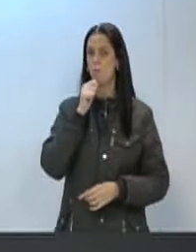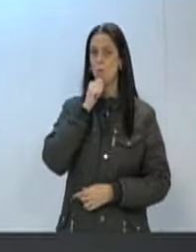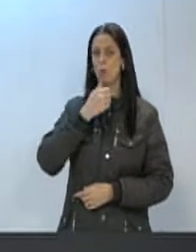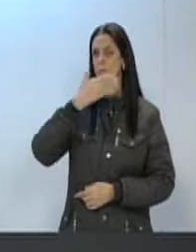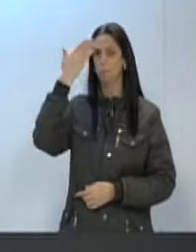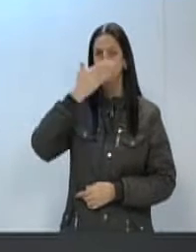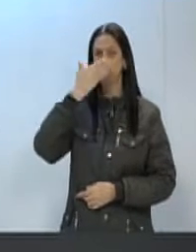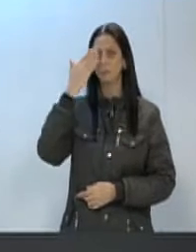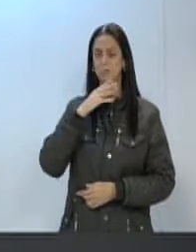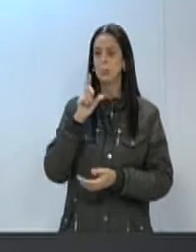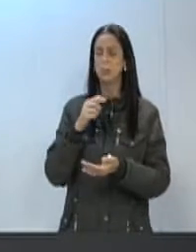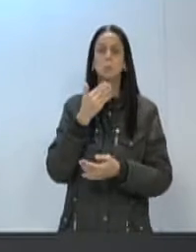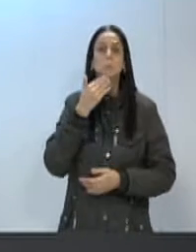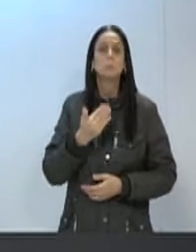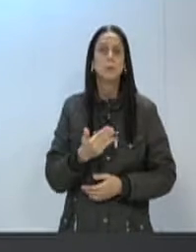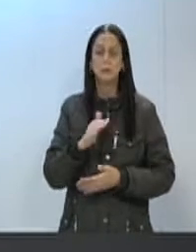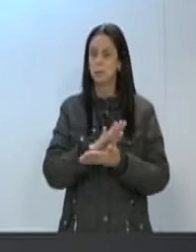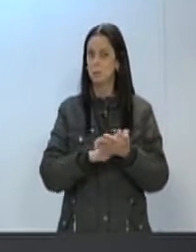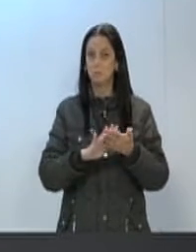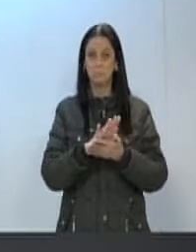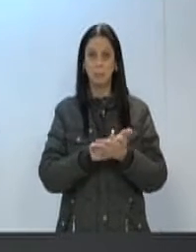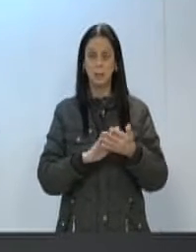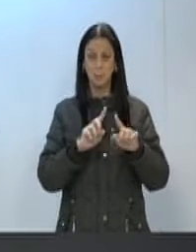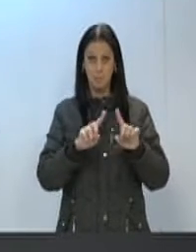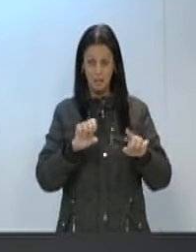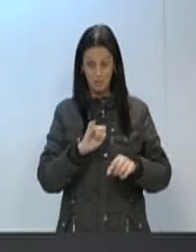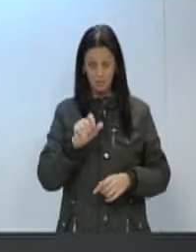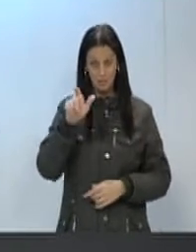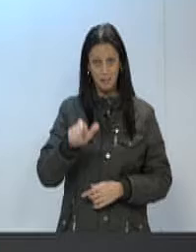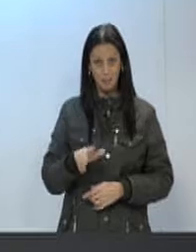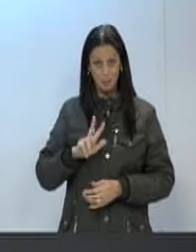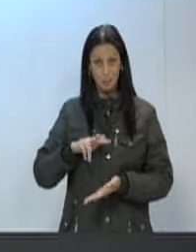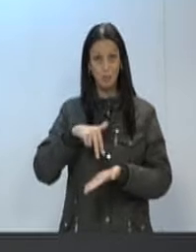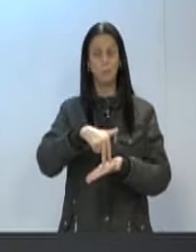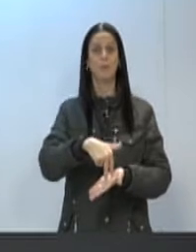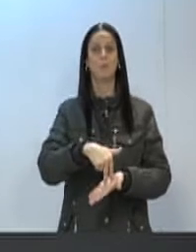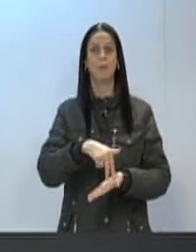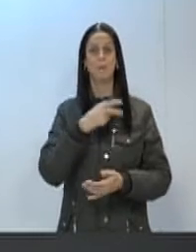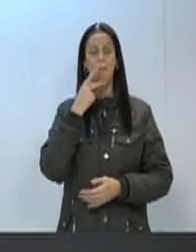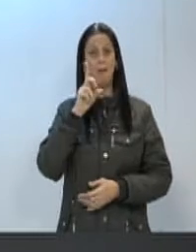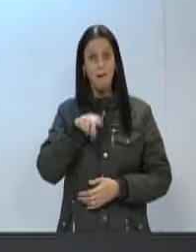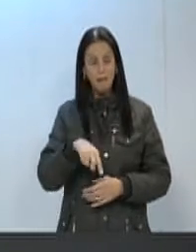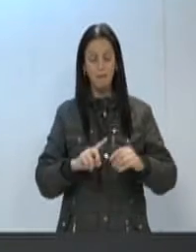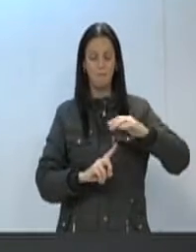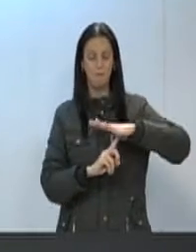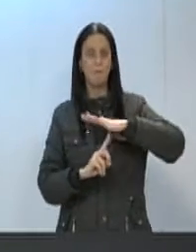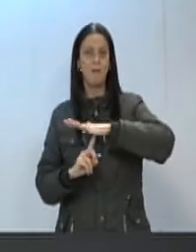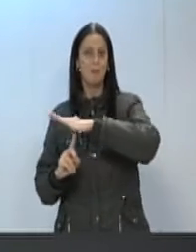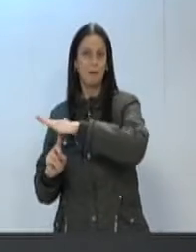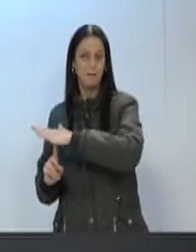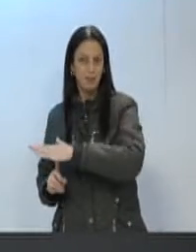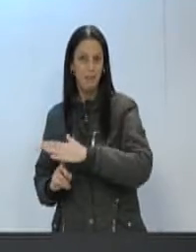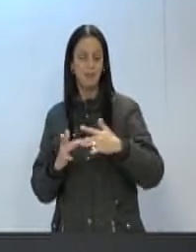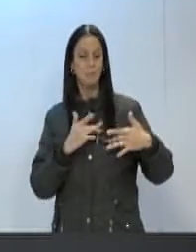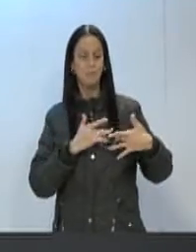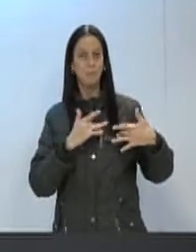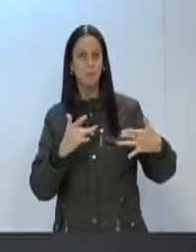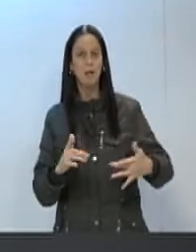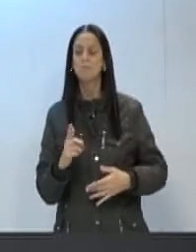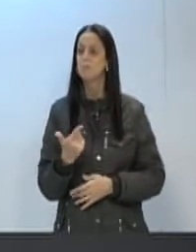pelo orador mas acredito que se ele manifestasse que era uma feira beneficente que não havia resultado